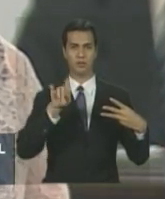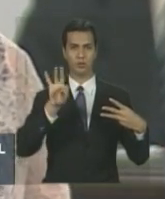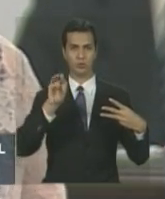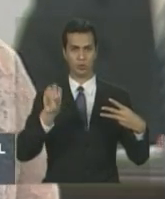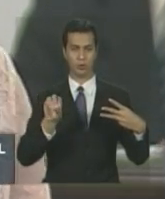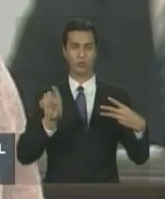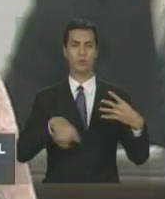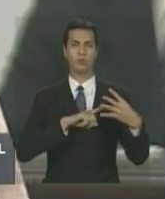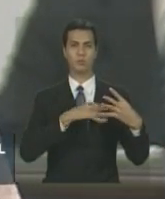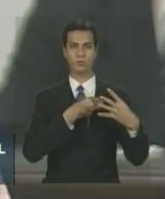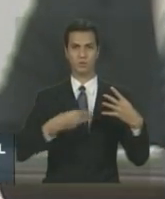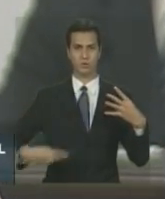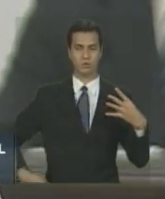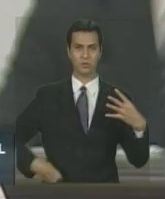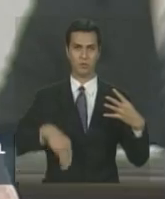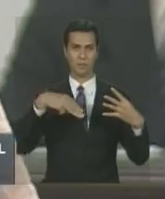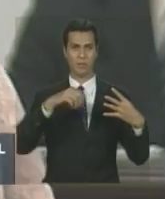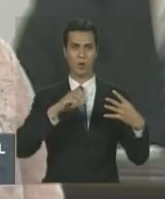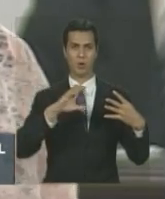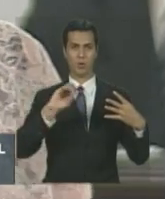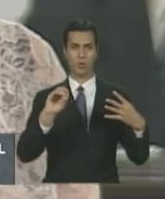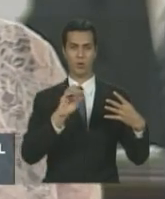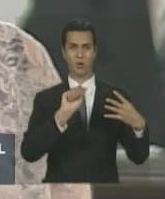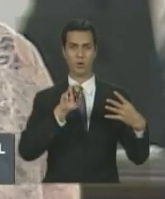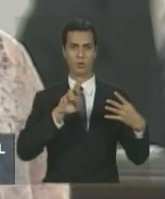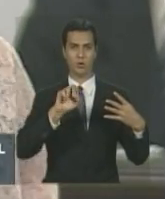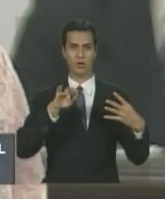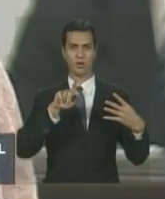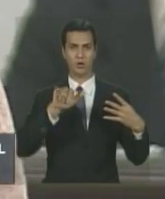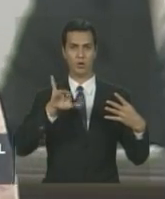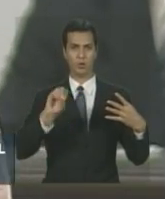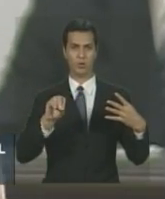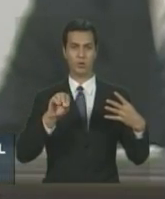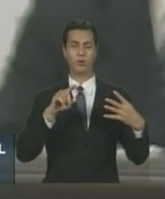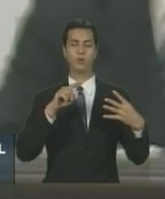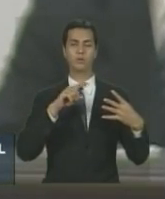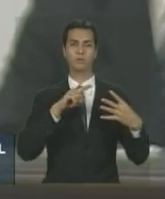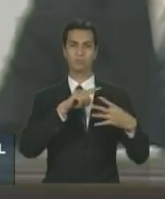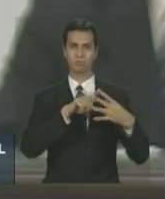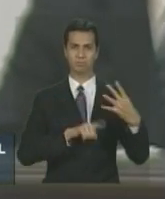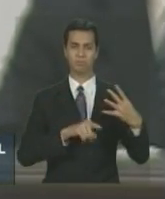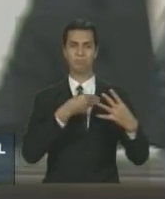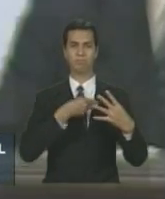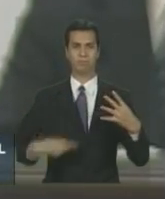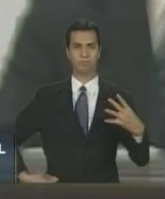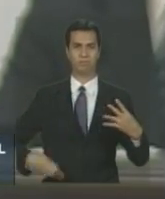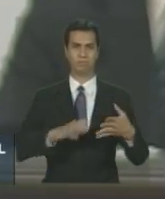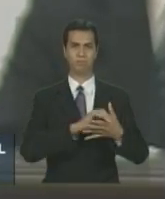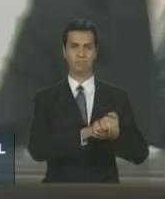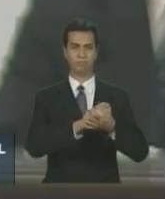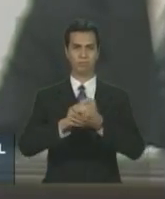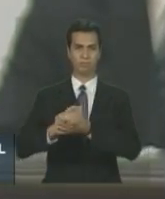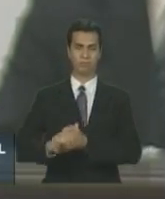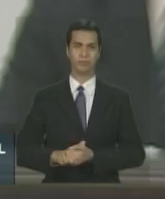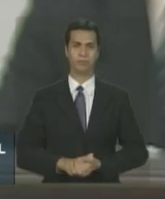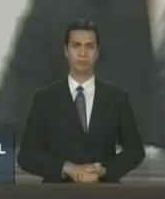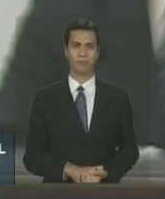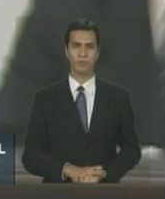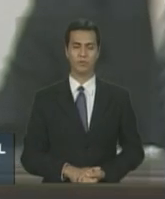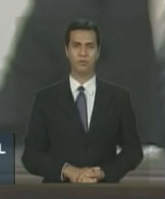Segurança Institucional, e Marco Aurélio Garcia, assessor especial de Relações